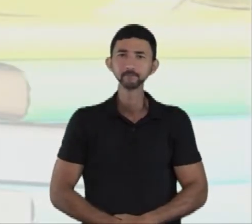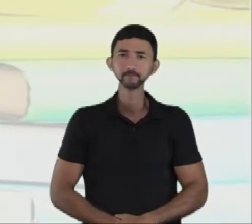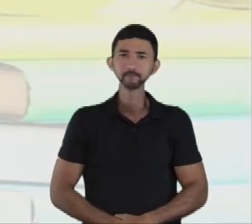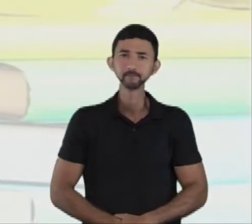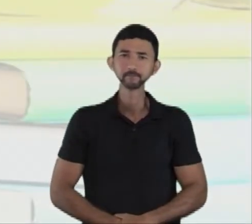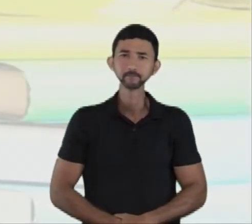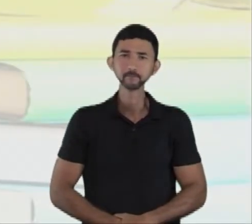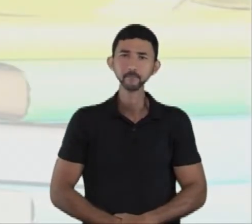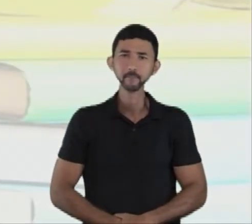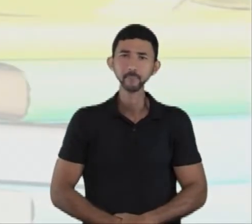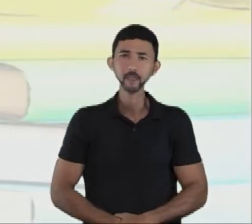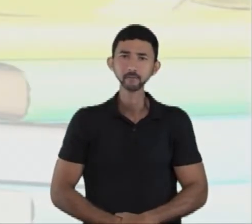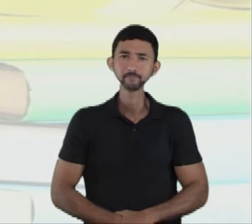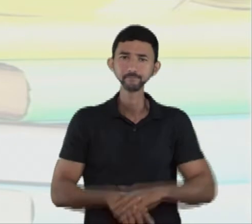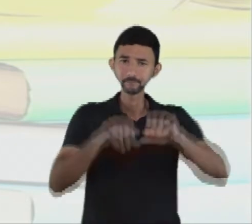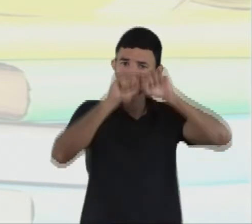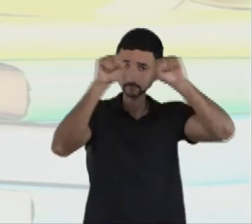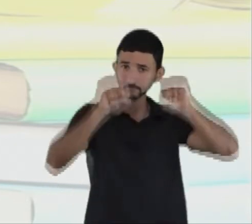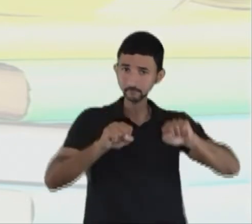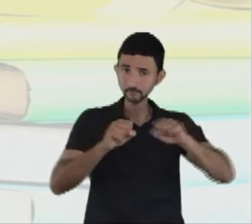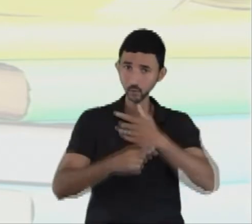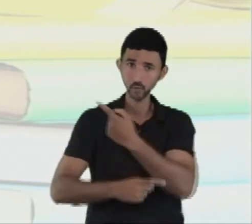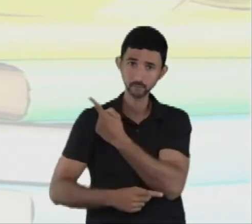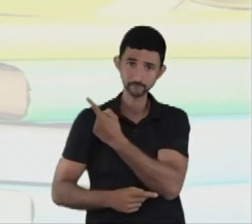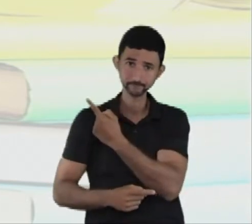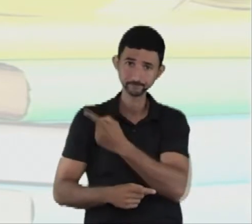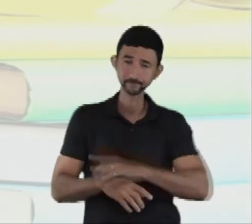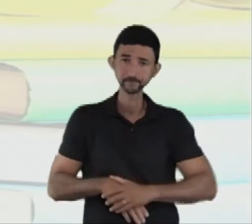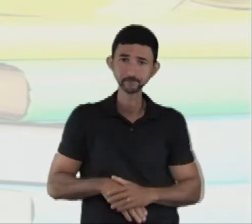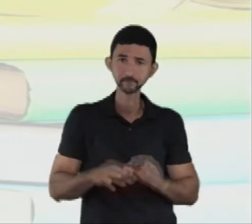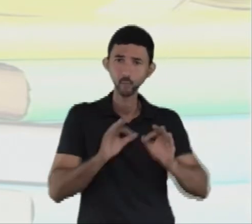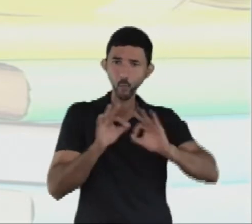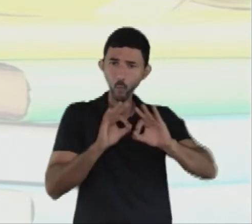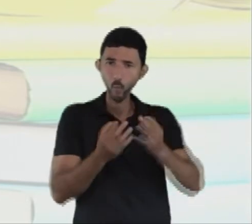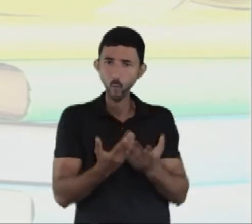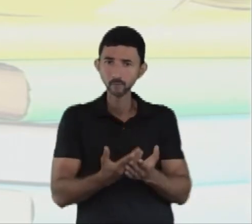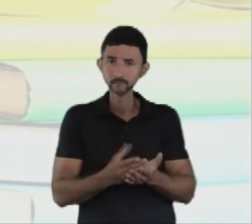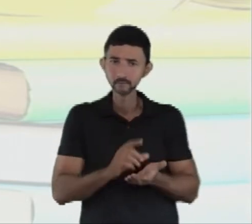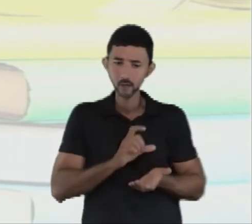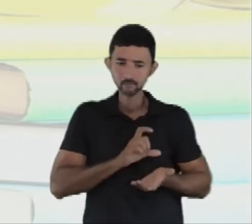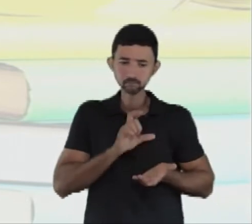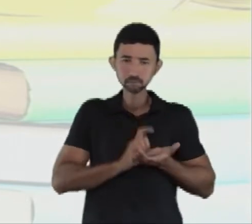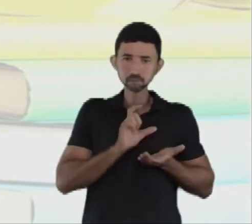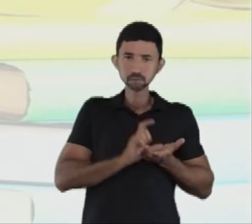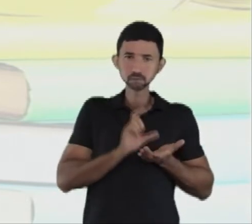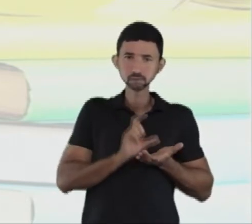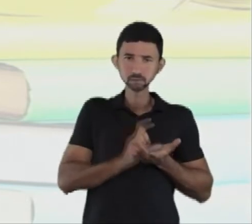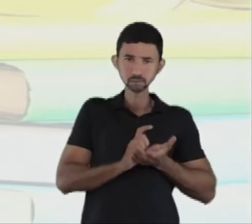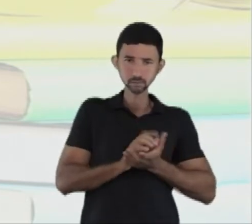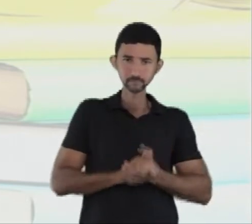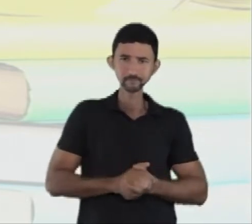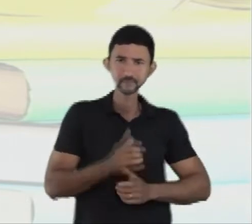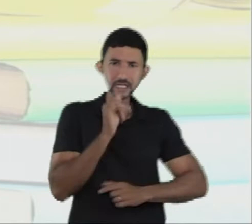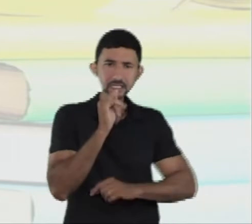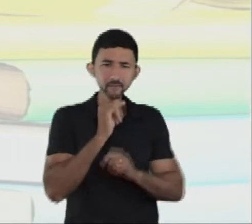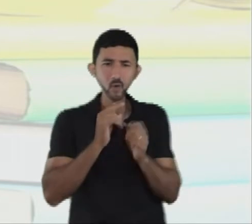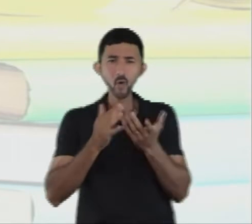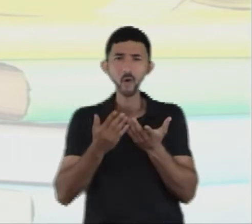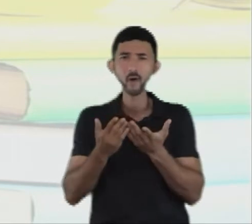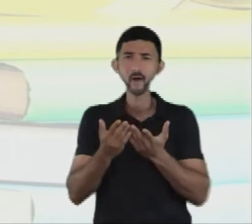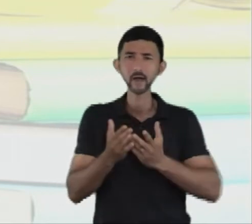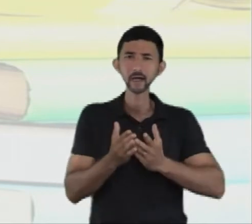Bom, está bem desenhado aqui o mecanismo que gera o lucro do capitalismo. Tá? Para nós